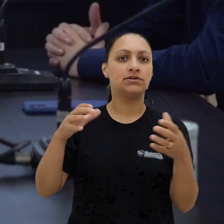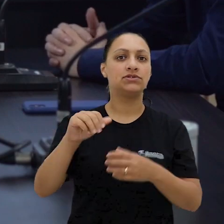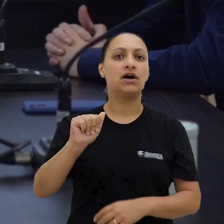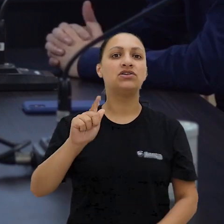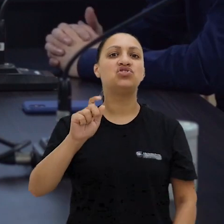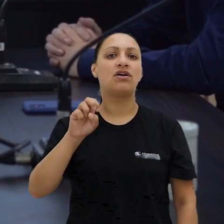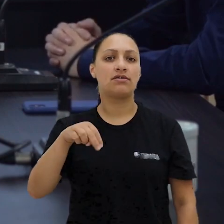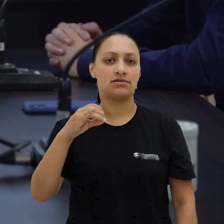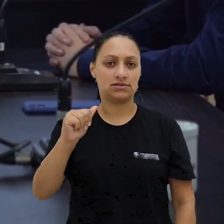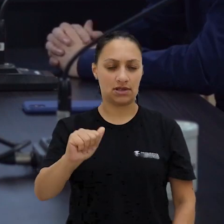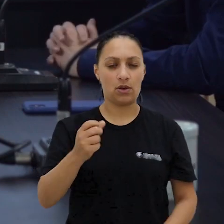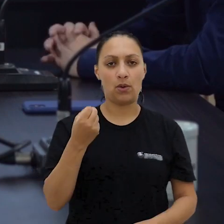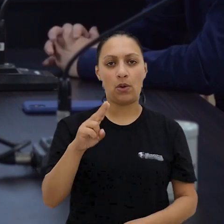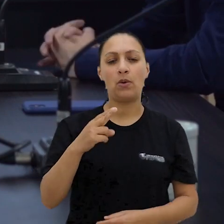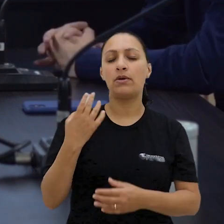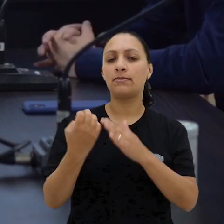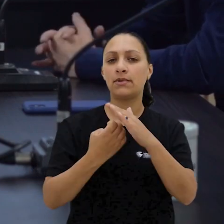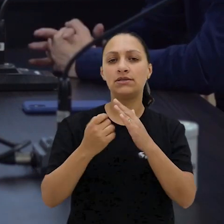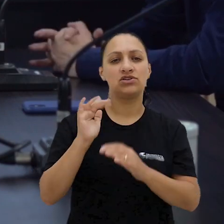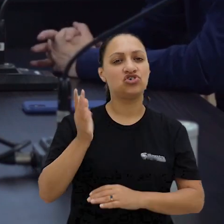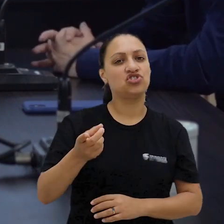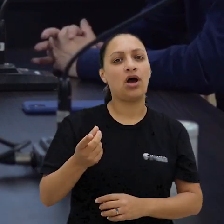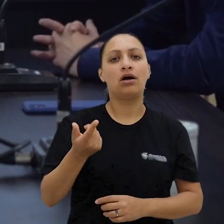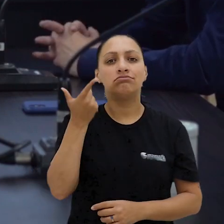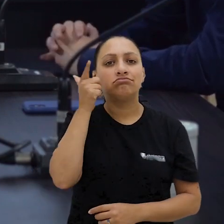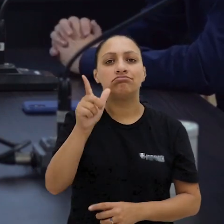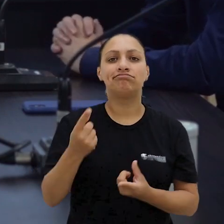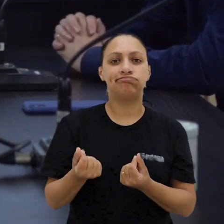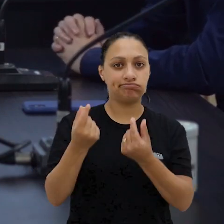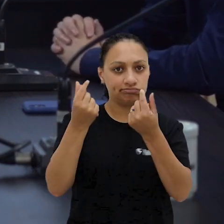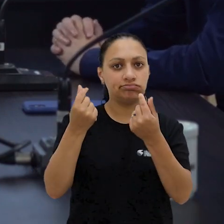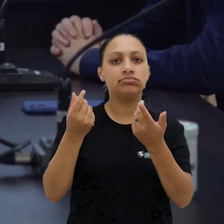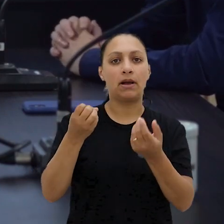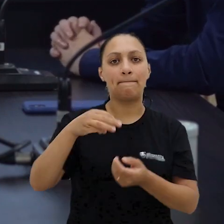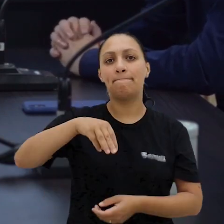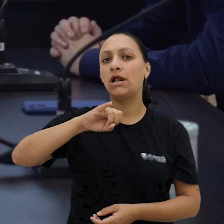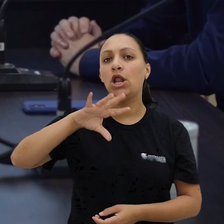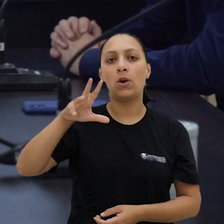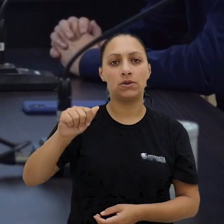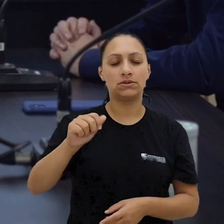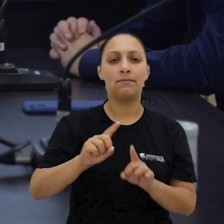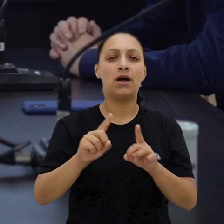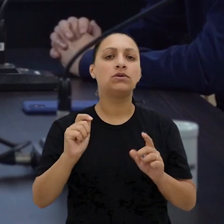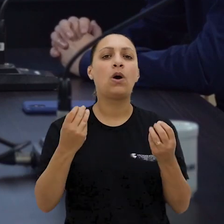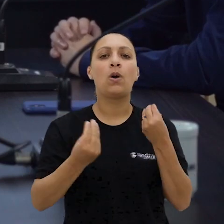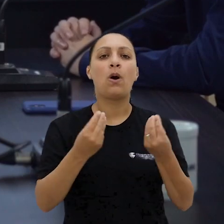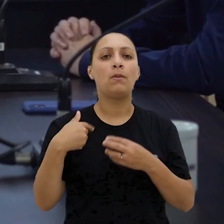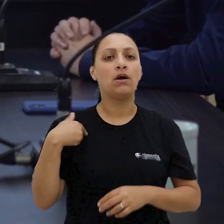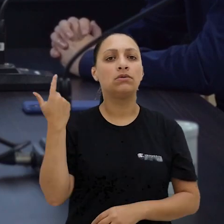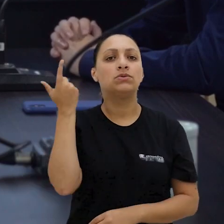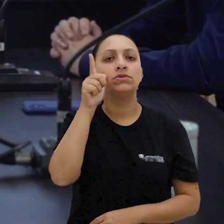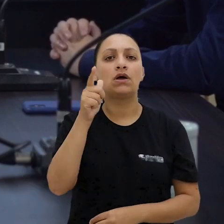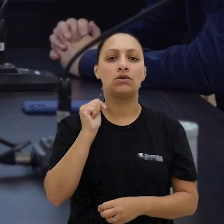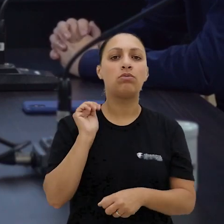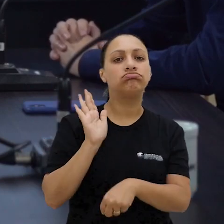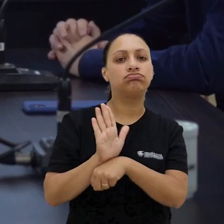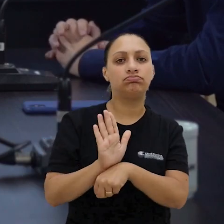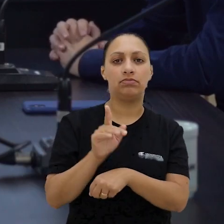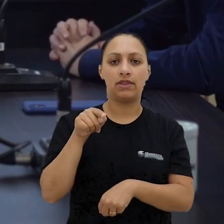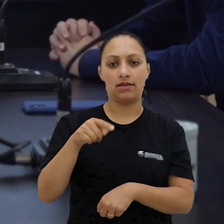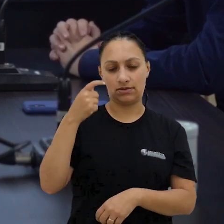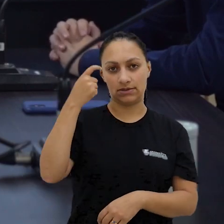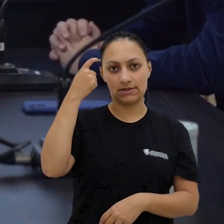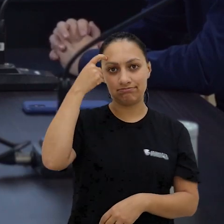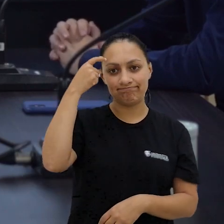ou com uma grande empresa, enfim, que já fatura milhões. Mas eu sei como que eu posso contribuir dentro desse raciocínio,